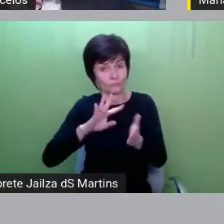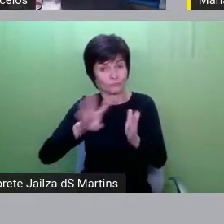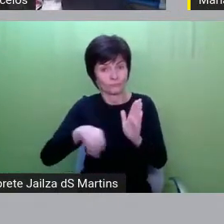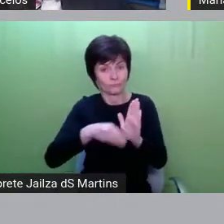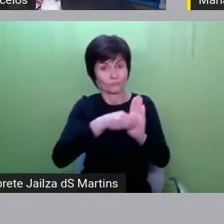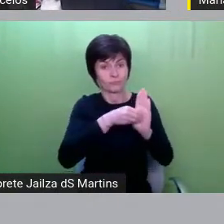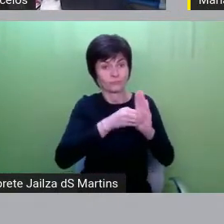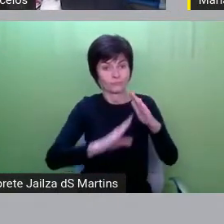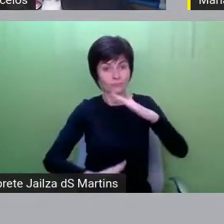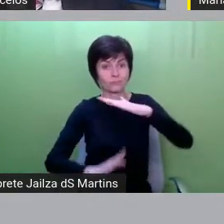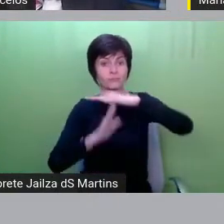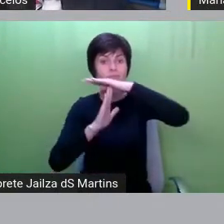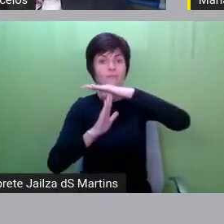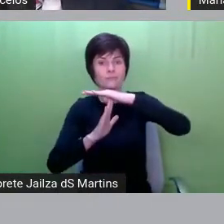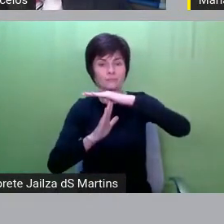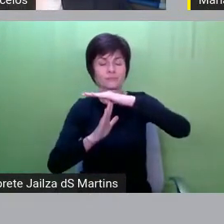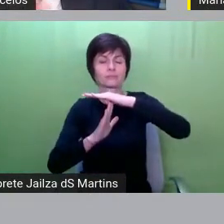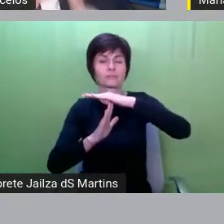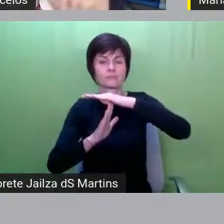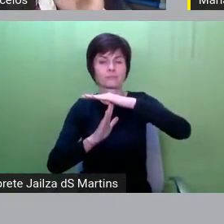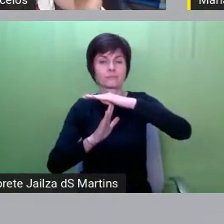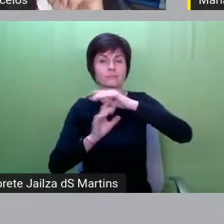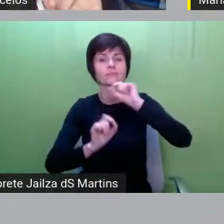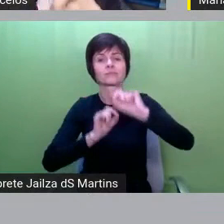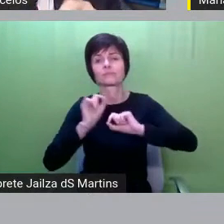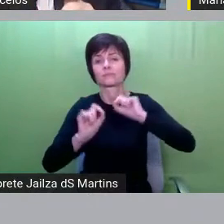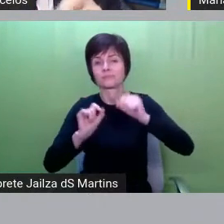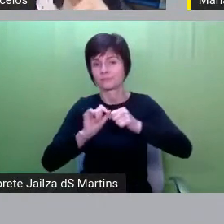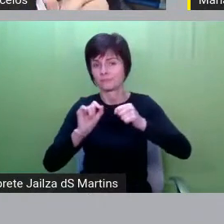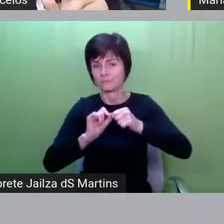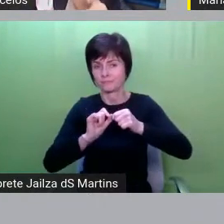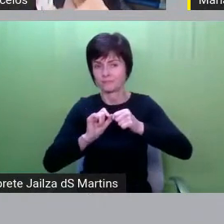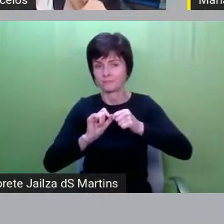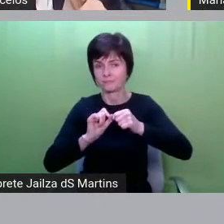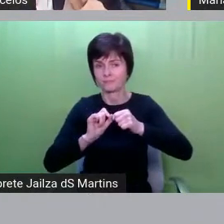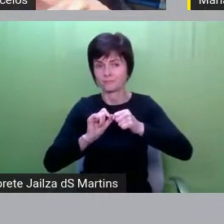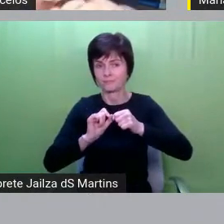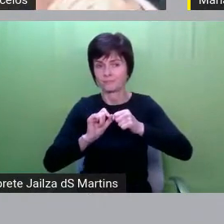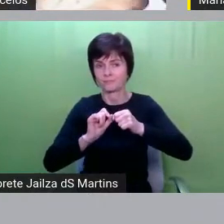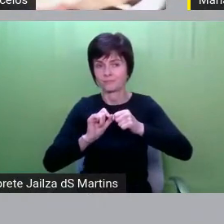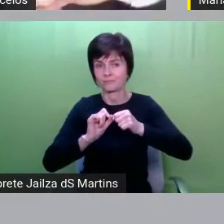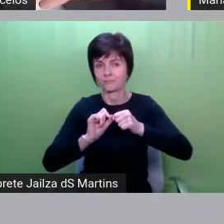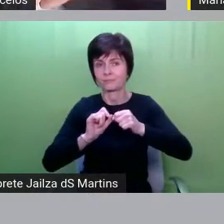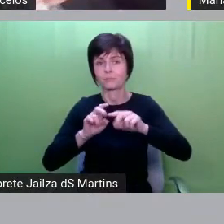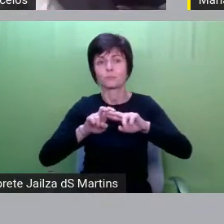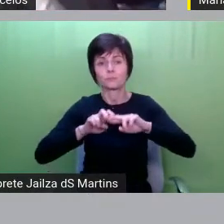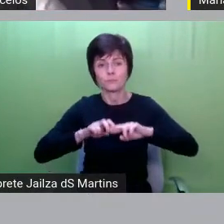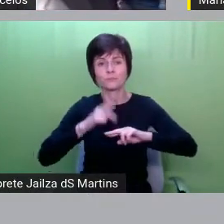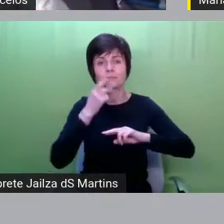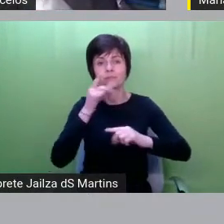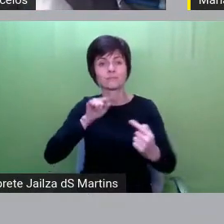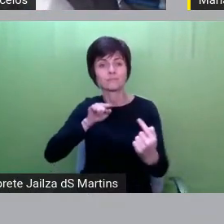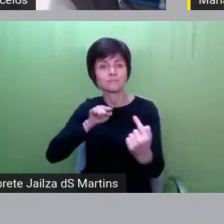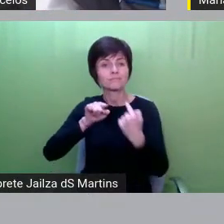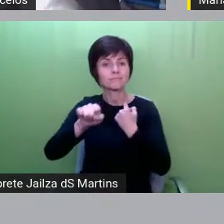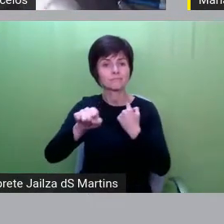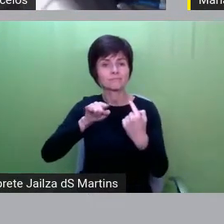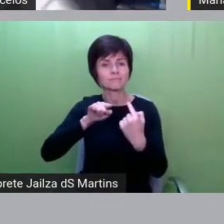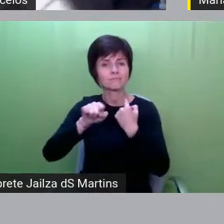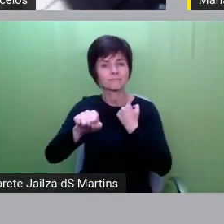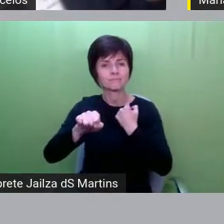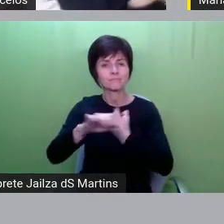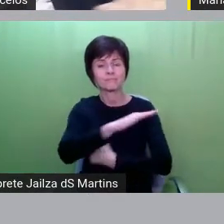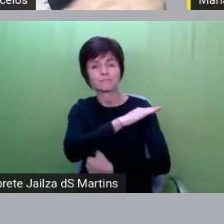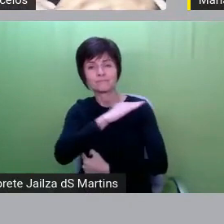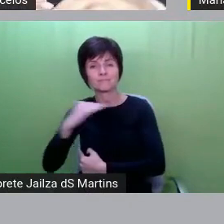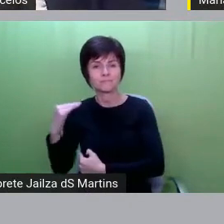teto, ela, por via sutil e oblíqua, ela mata tudo com a